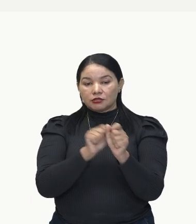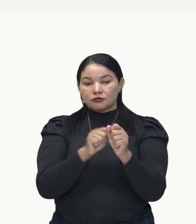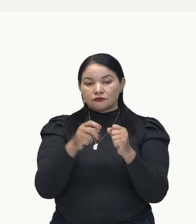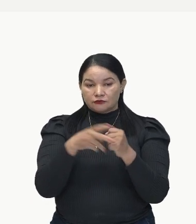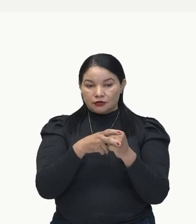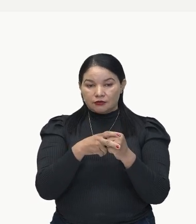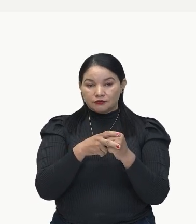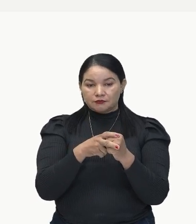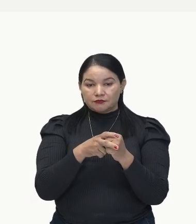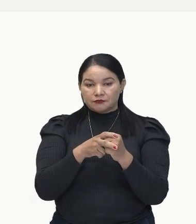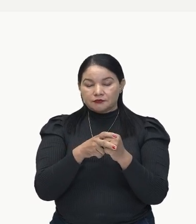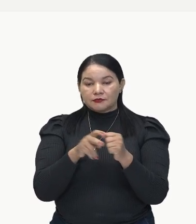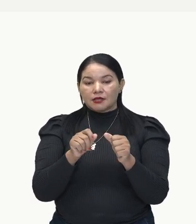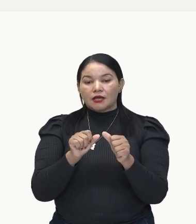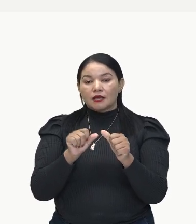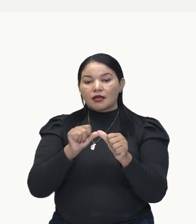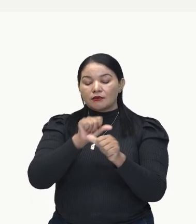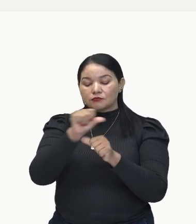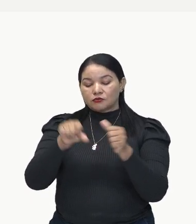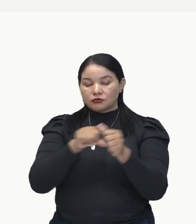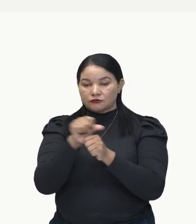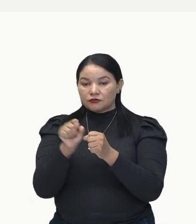Ele modifica verbo,